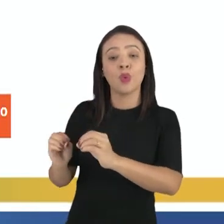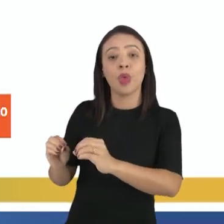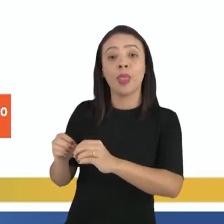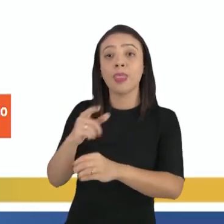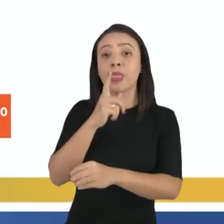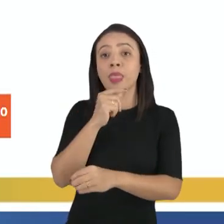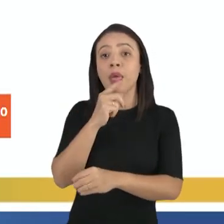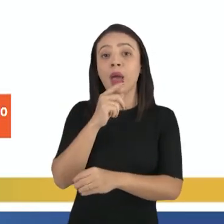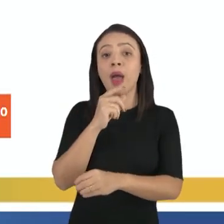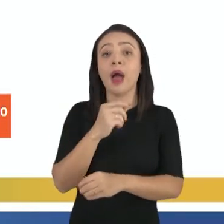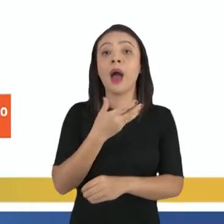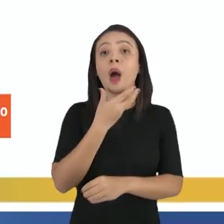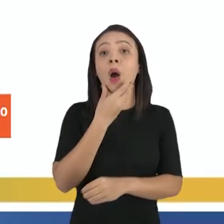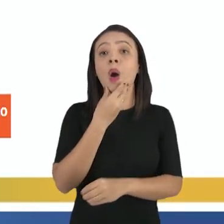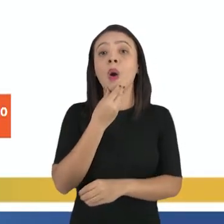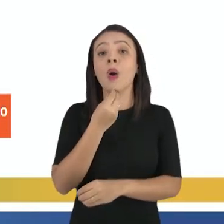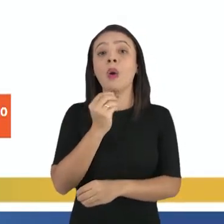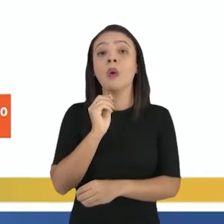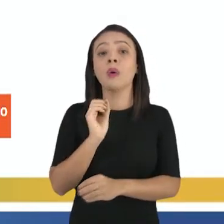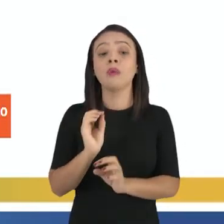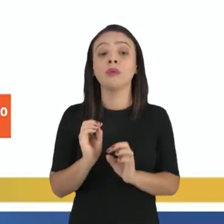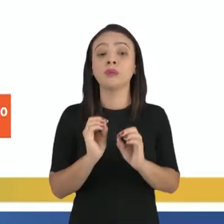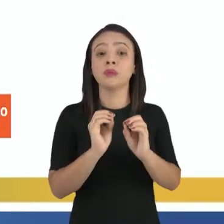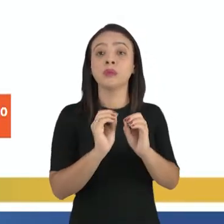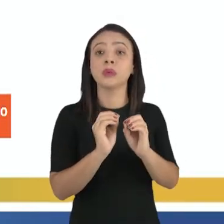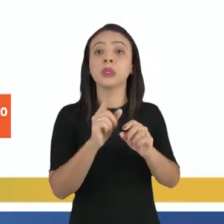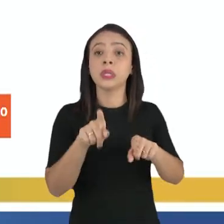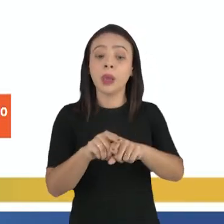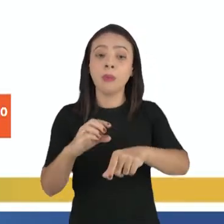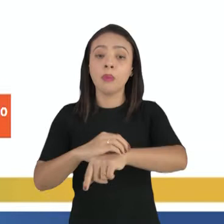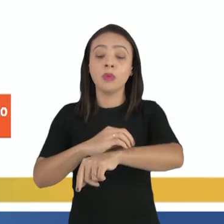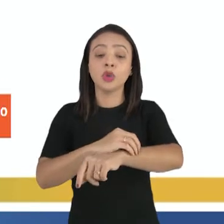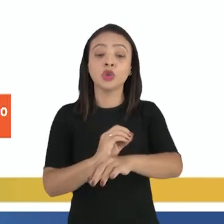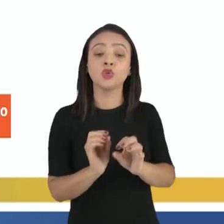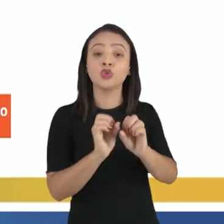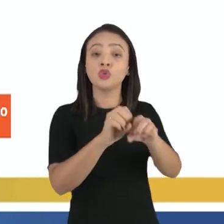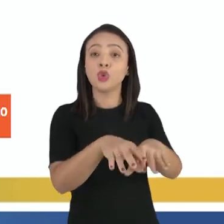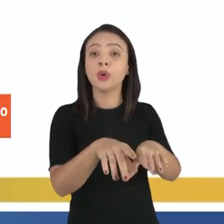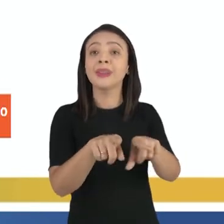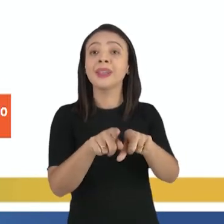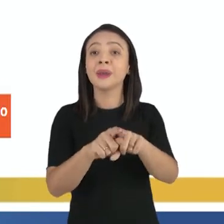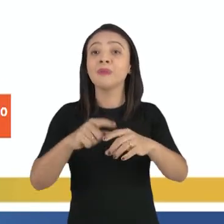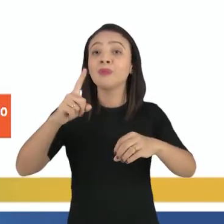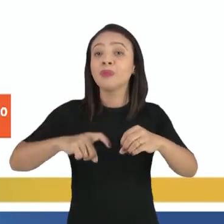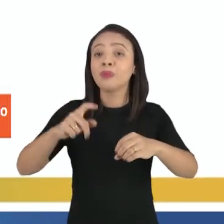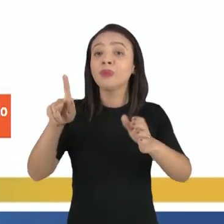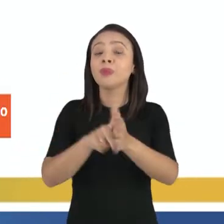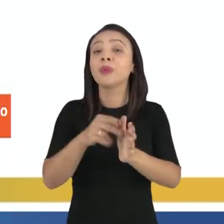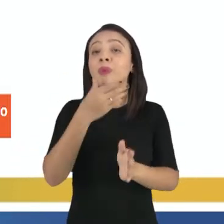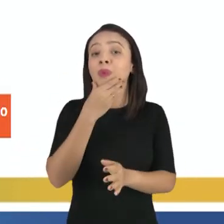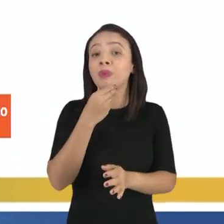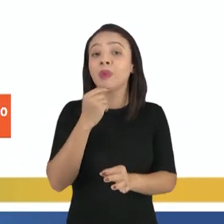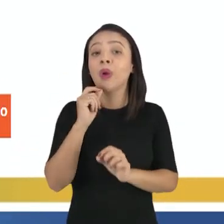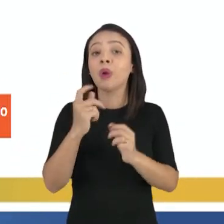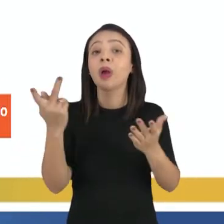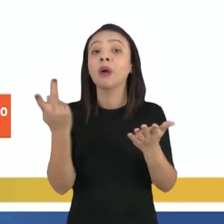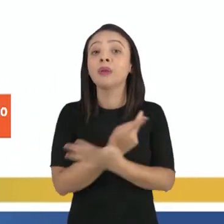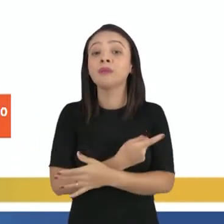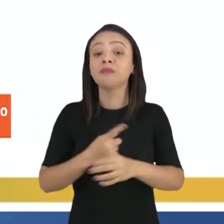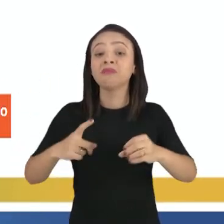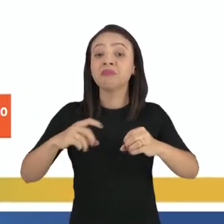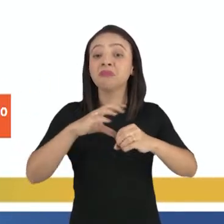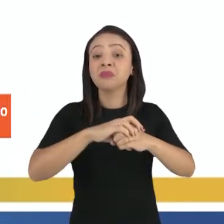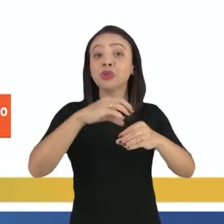o macho vai lá simplesmente e joga o seu gameta masculino. E ocorre o processo de fecundação externa.